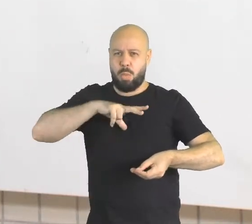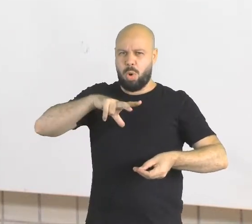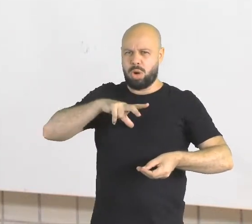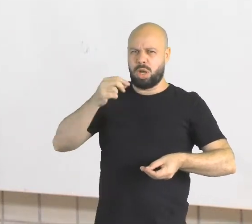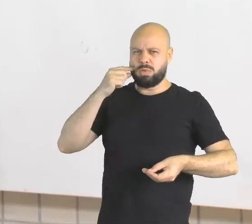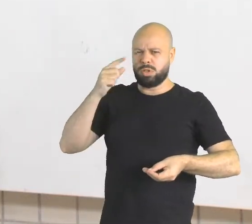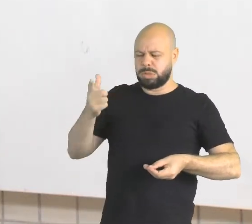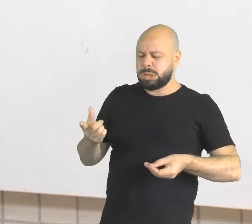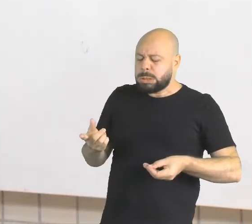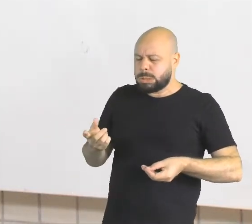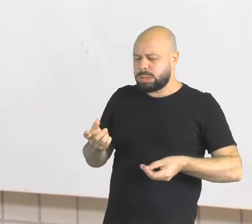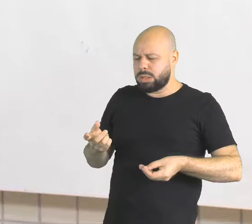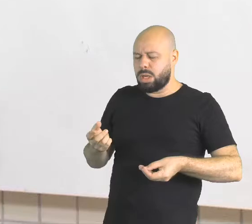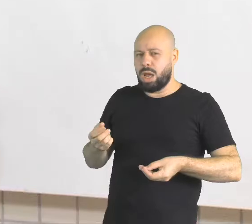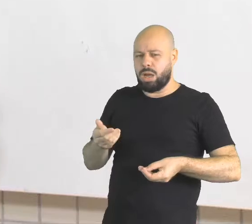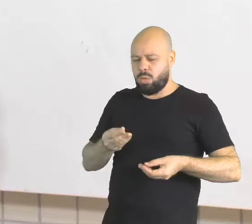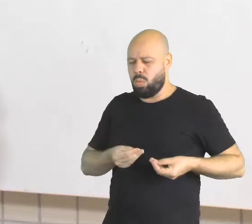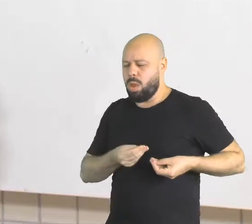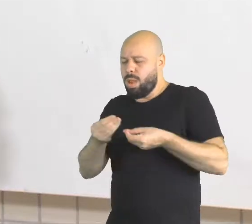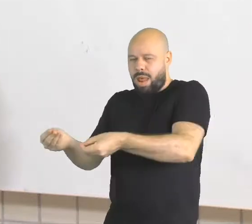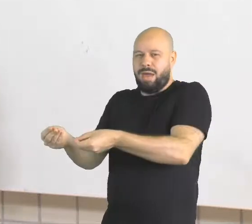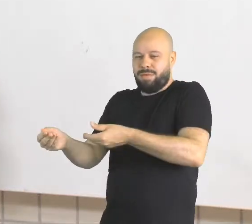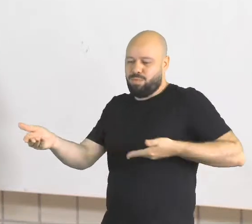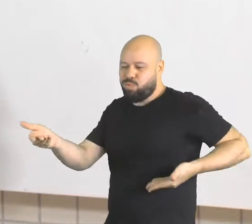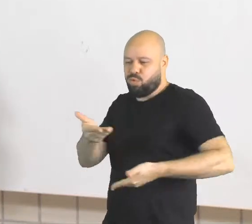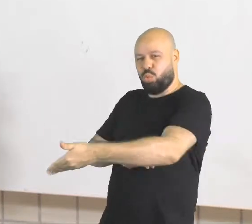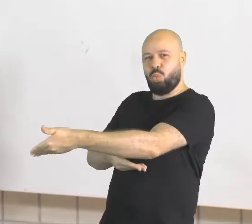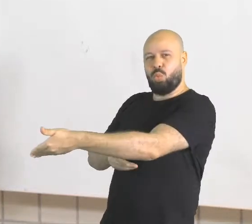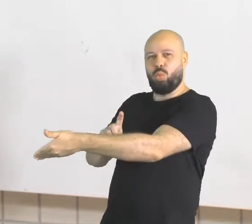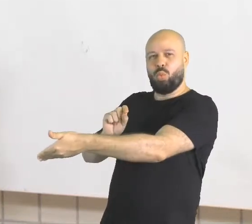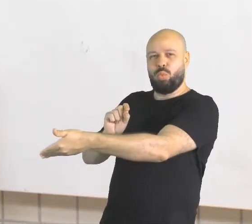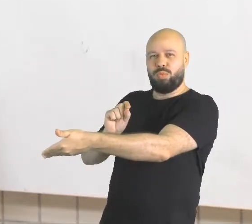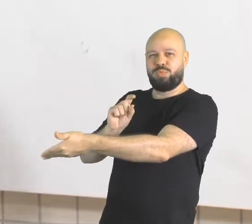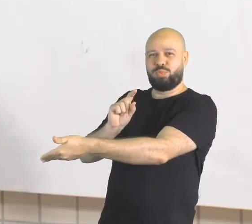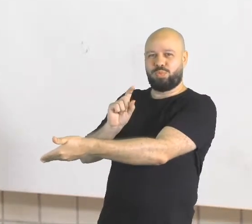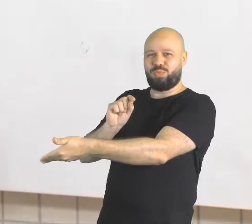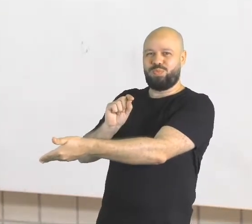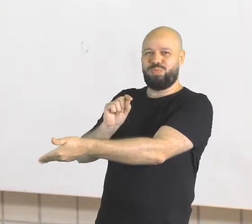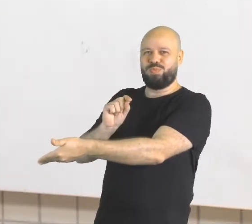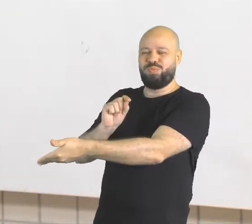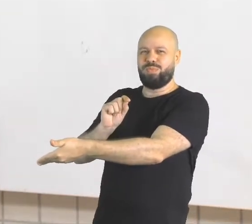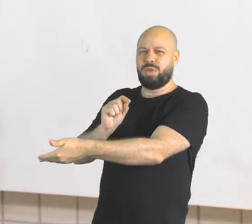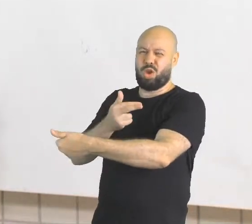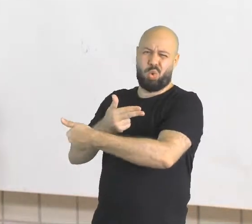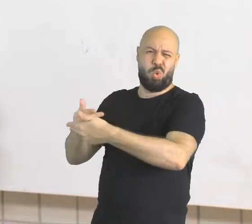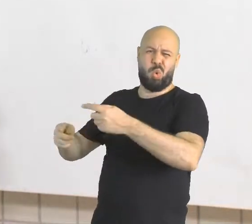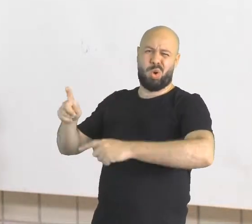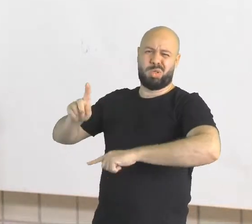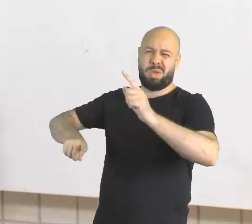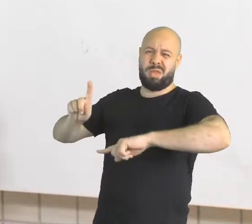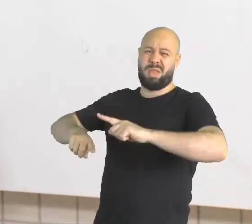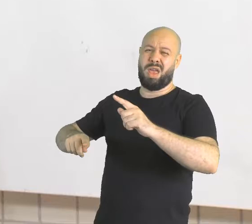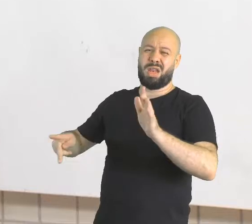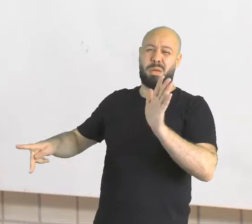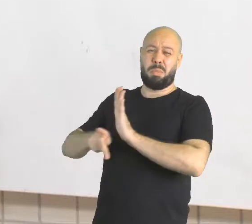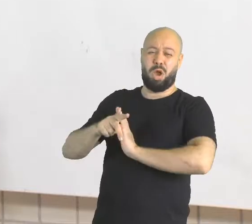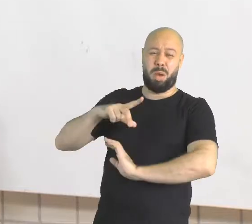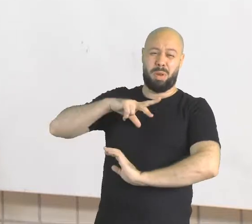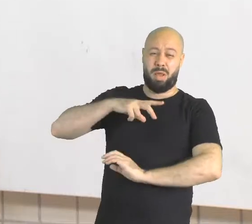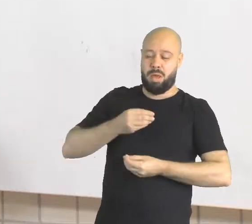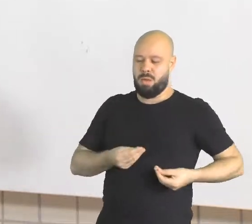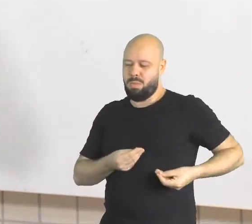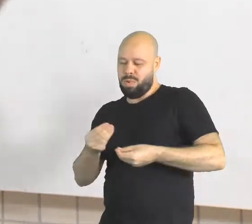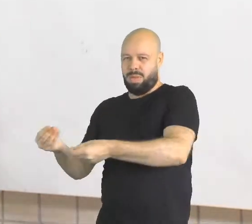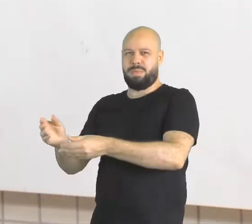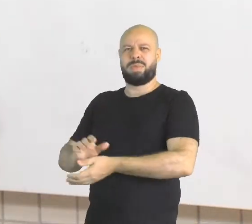o português, e em troca, os portugueses, eles davam alguns utensílios para os nativos, para os índios.